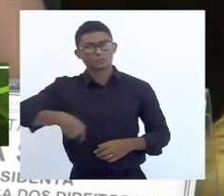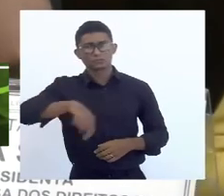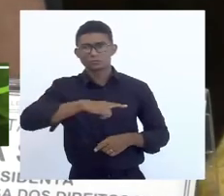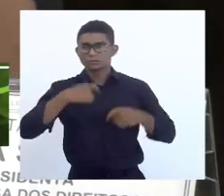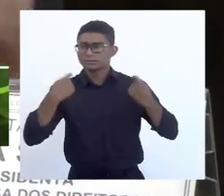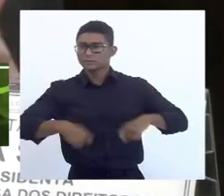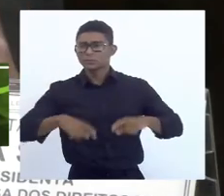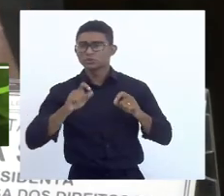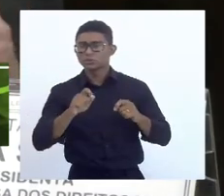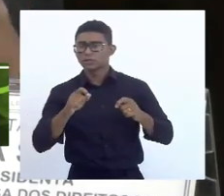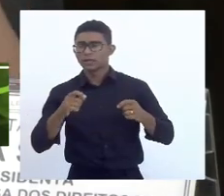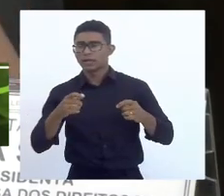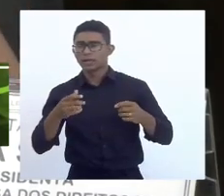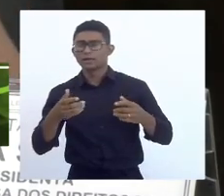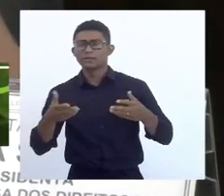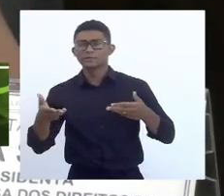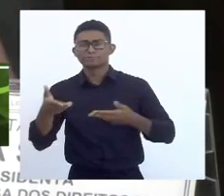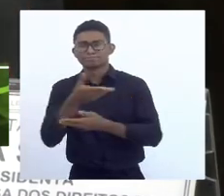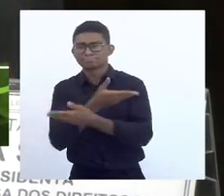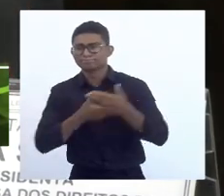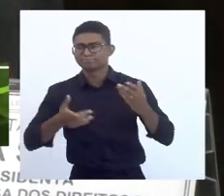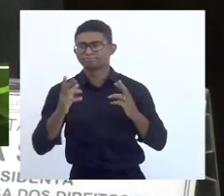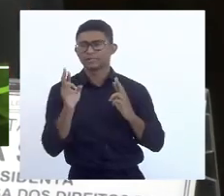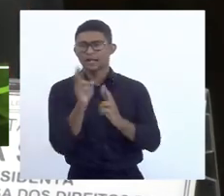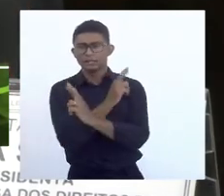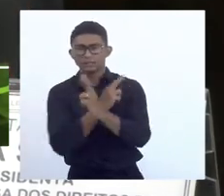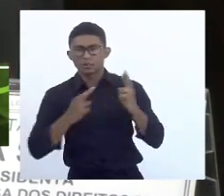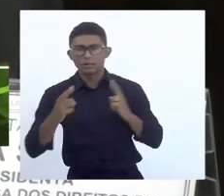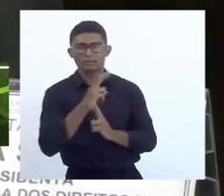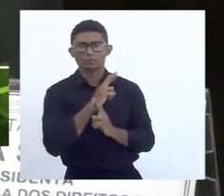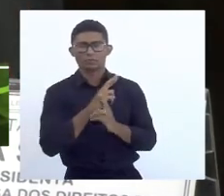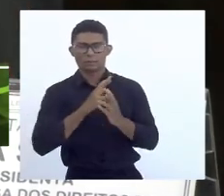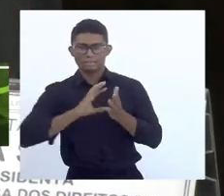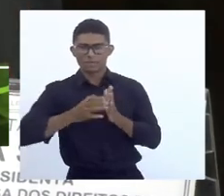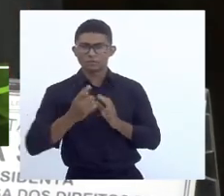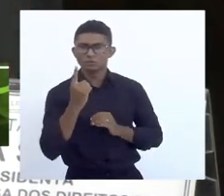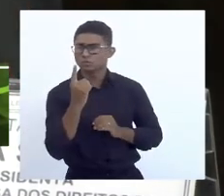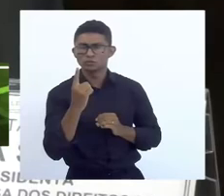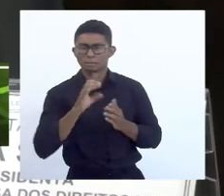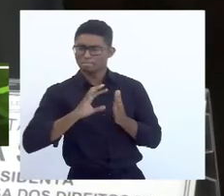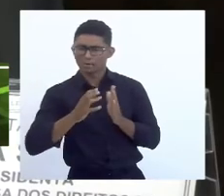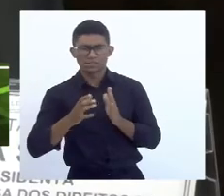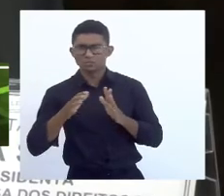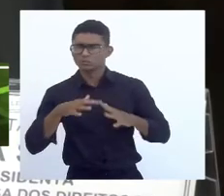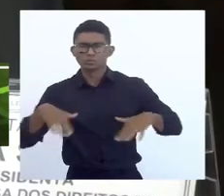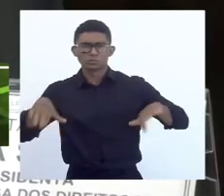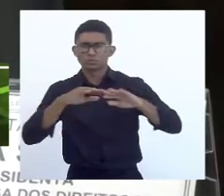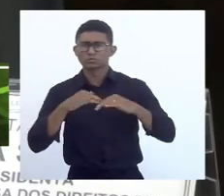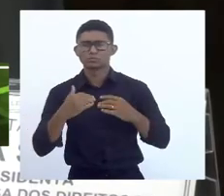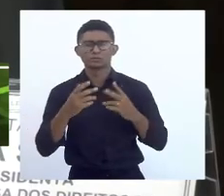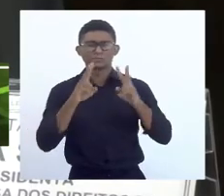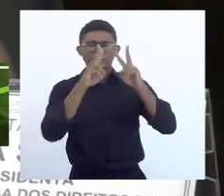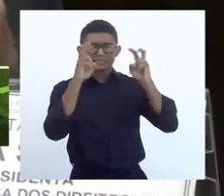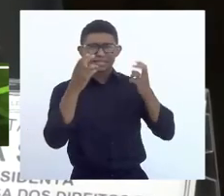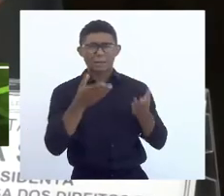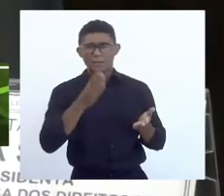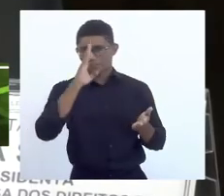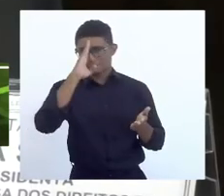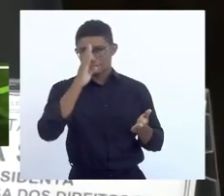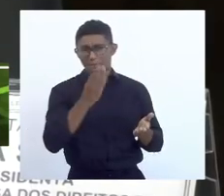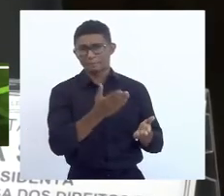articulação suprapartidária, né, que pegue esse eixo como tema